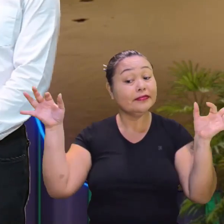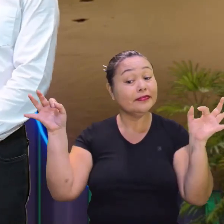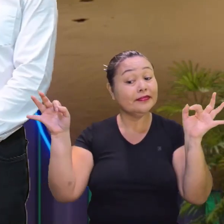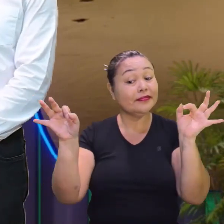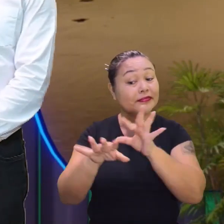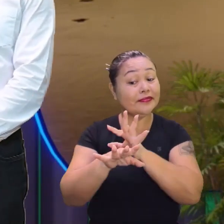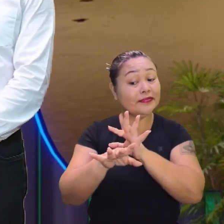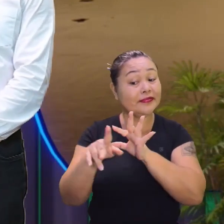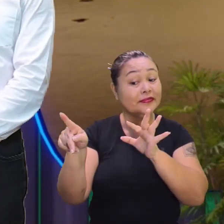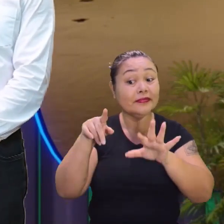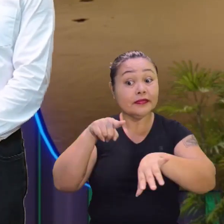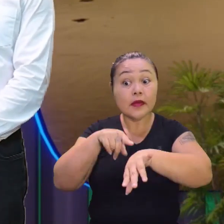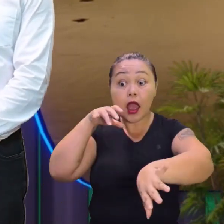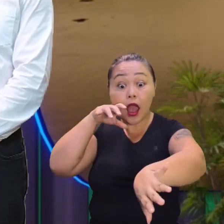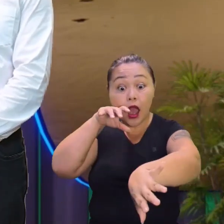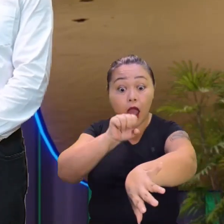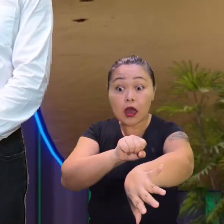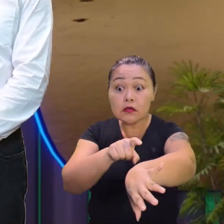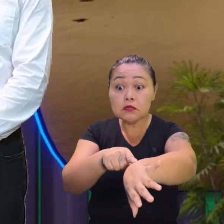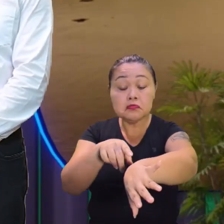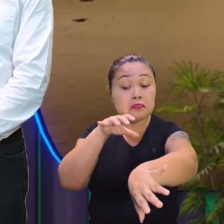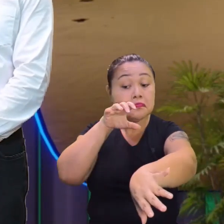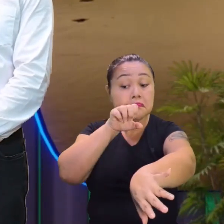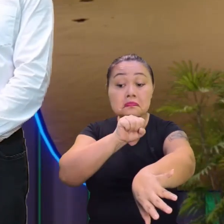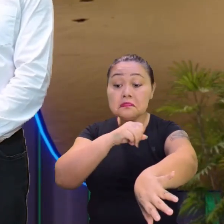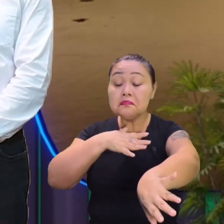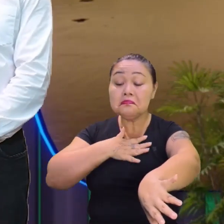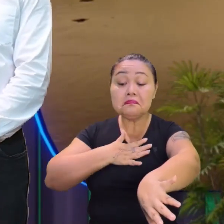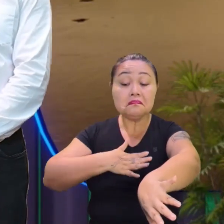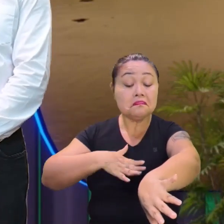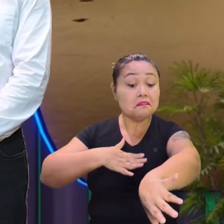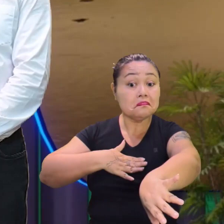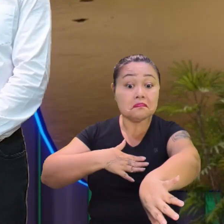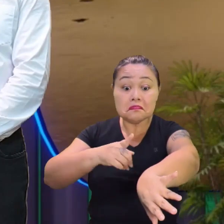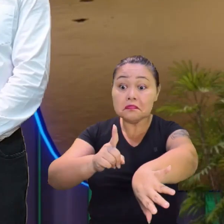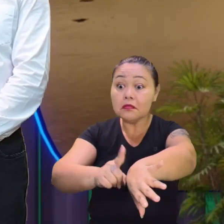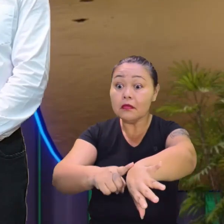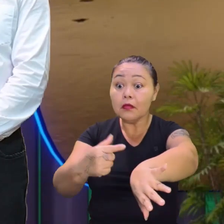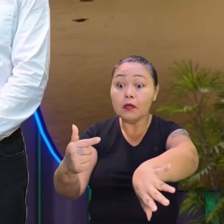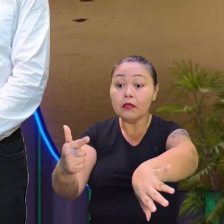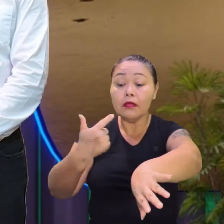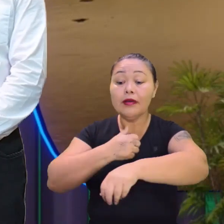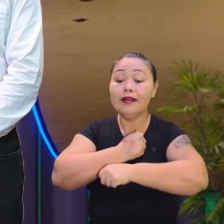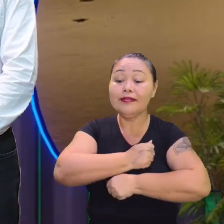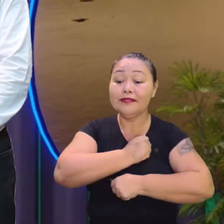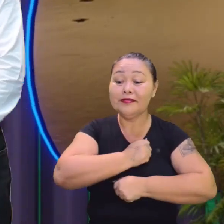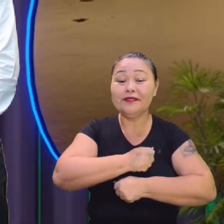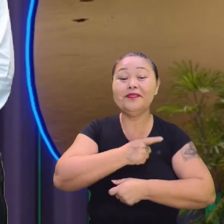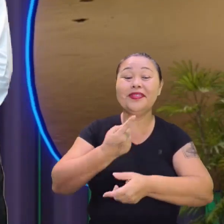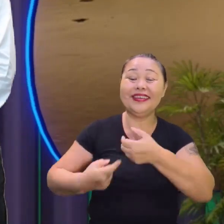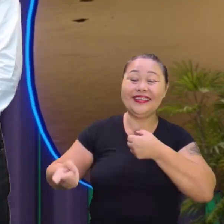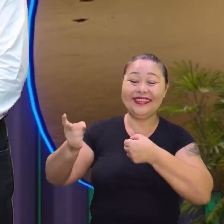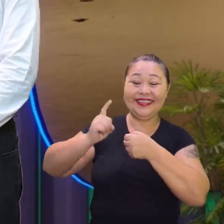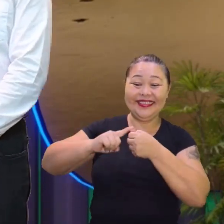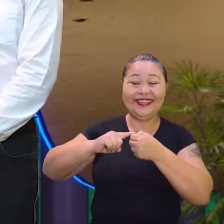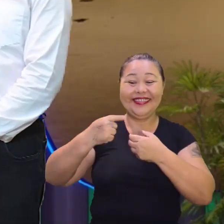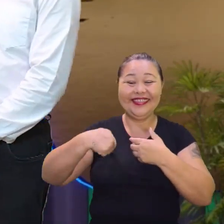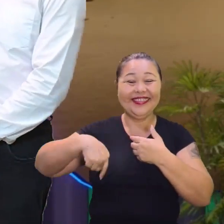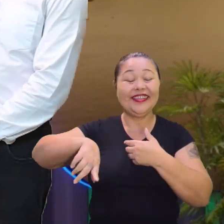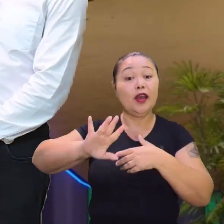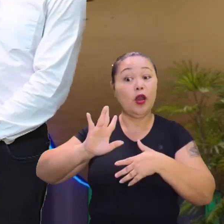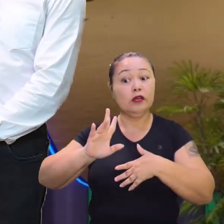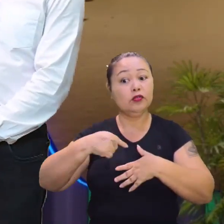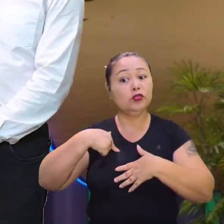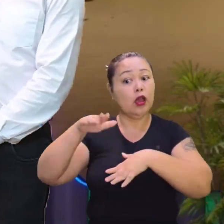Pronto, professor. Foi rápido demais, hein? Tranquilo. Tranquilo. Não deu nem tempo agora para o banho. A gente tem que voltar porque a galera estava